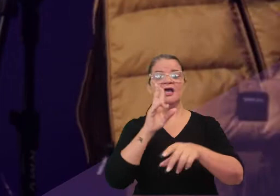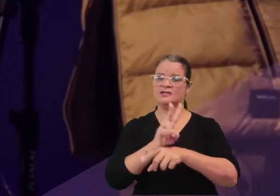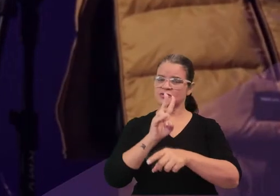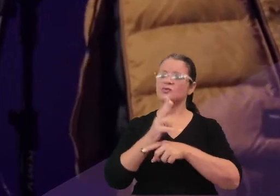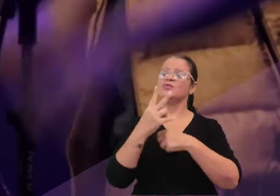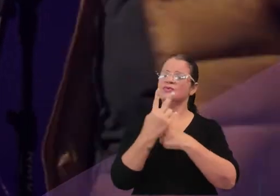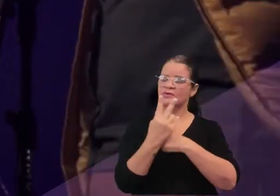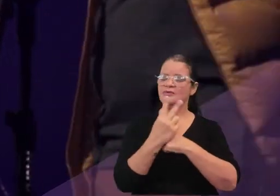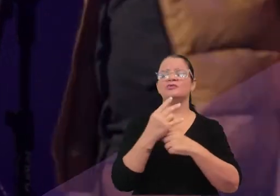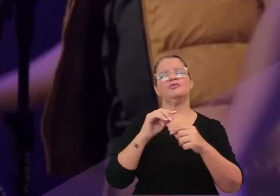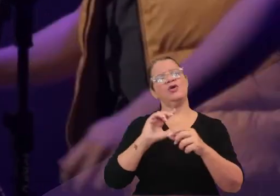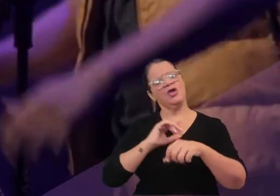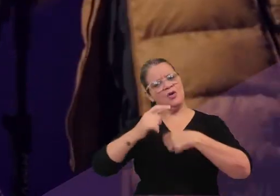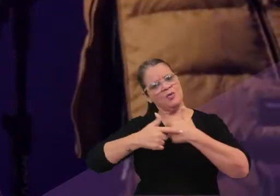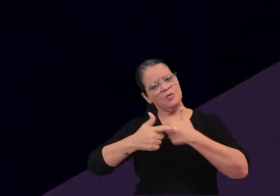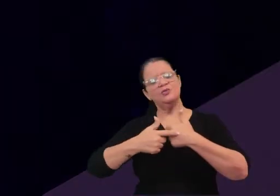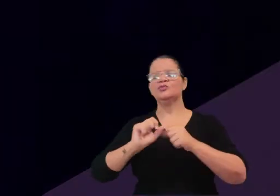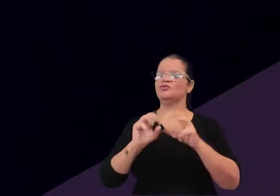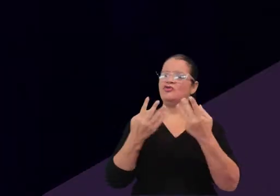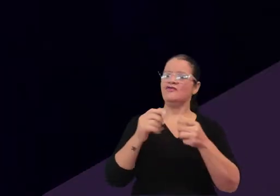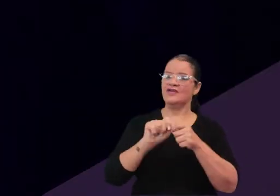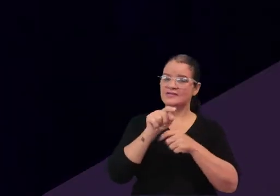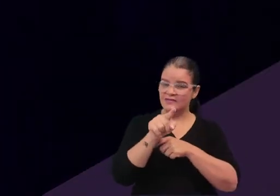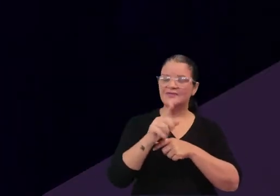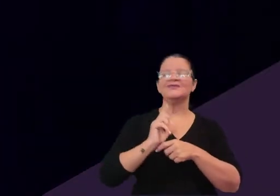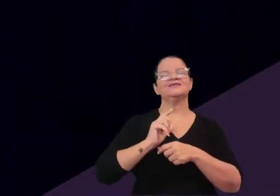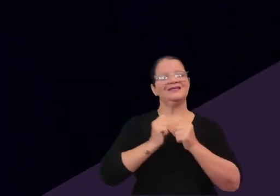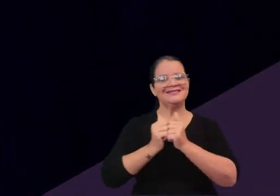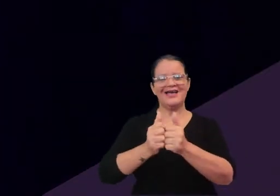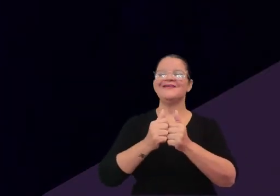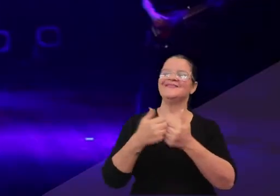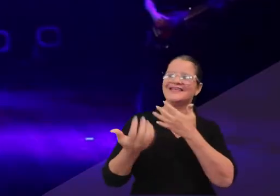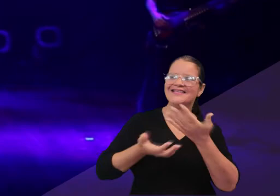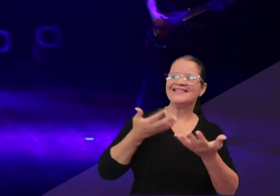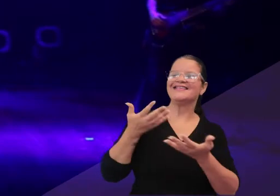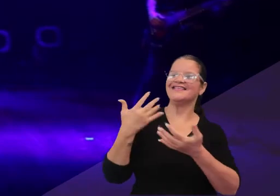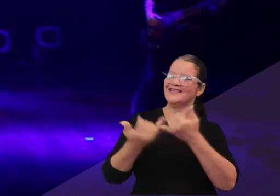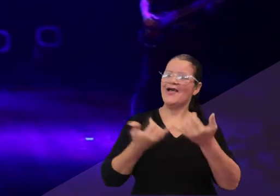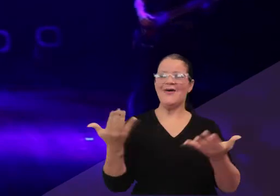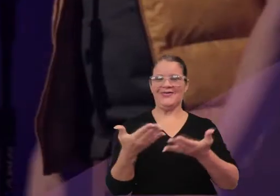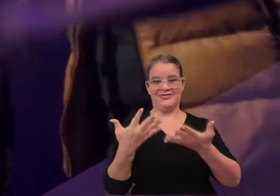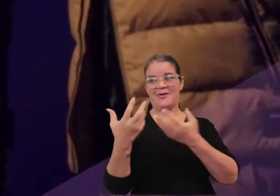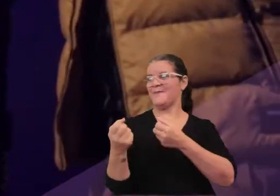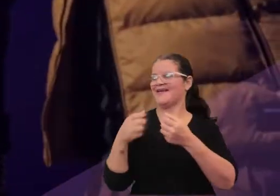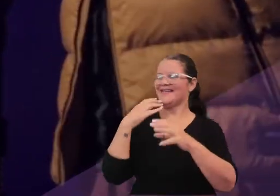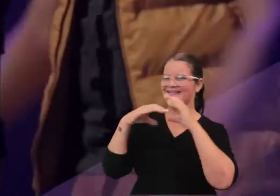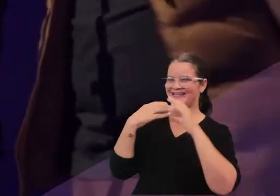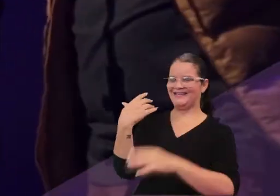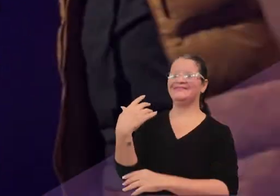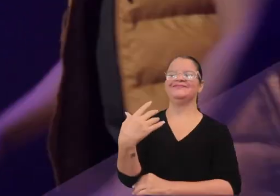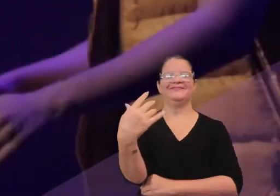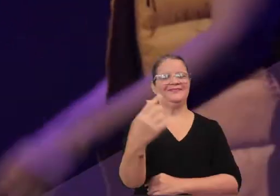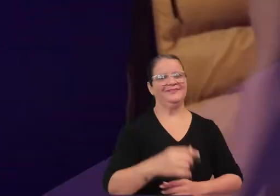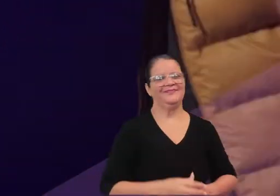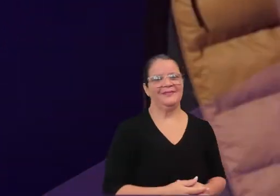isso. Espero que vocês estejam em casa, se cuidando e curtam o show. A gente tá aqui só para fazer vocês acompanharem a gente e se entreterem